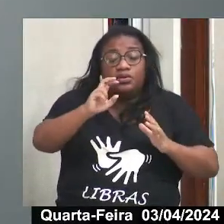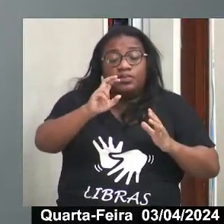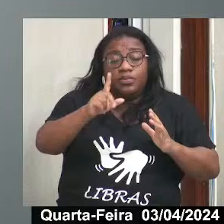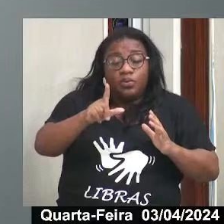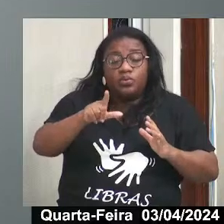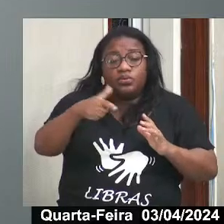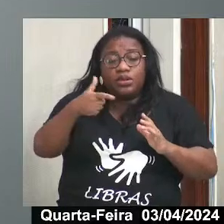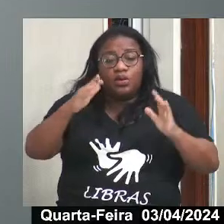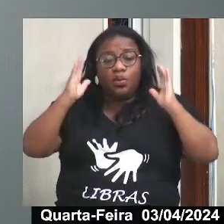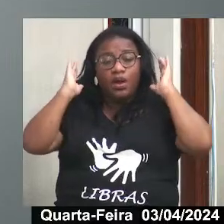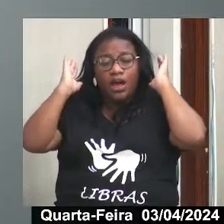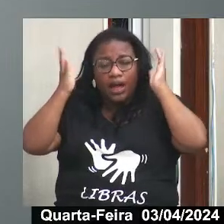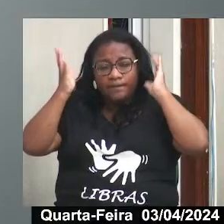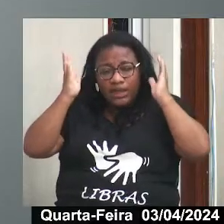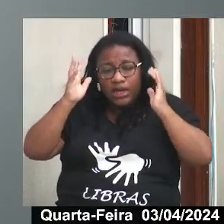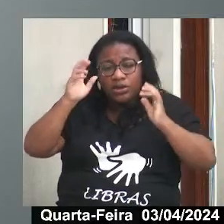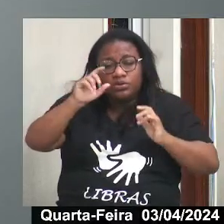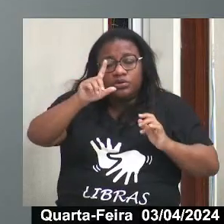disso.